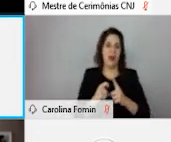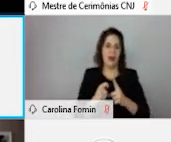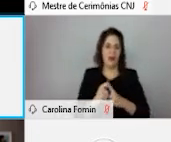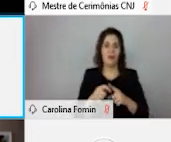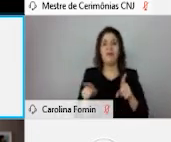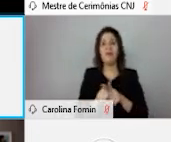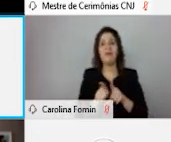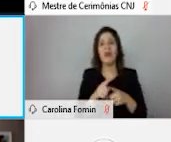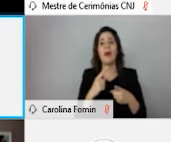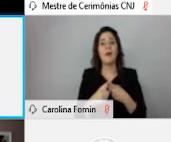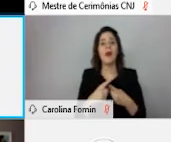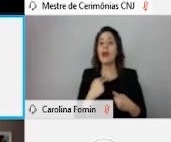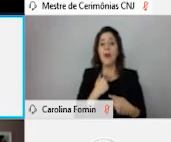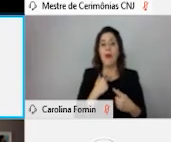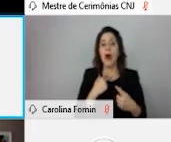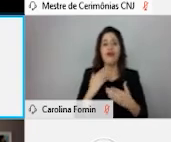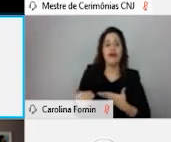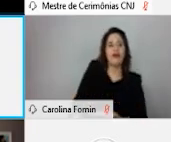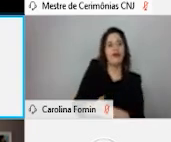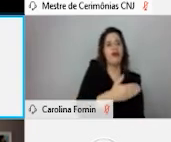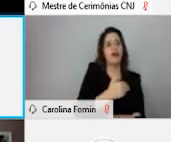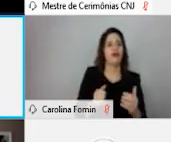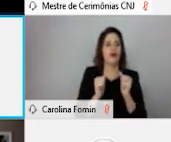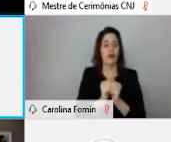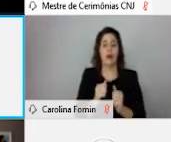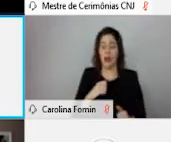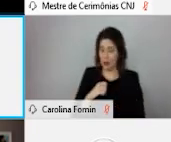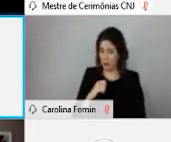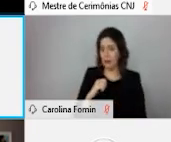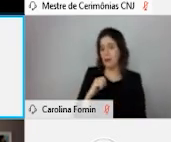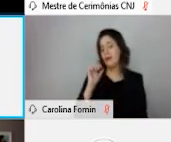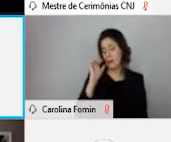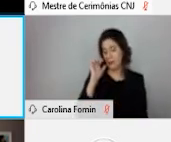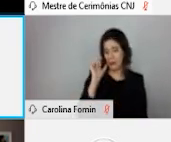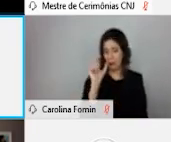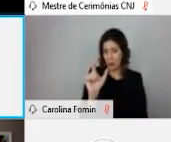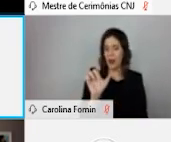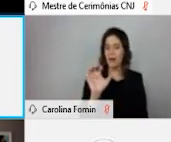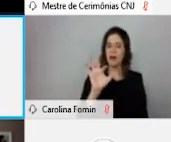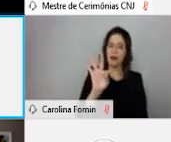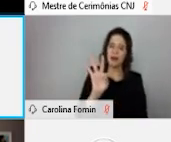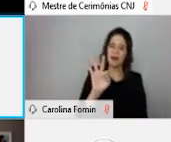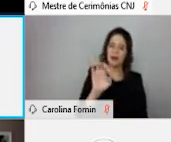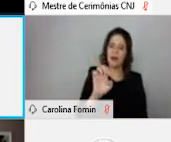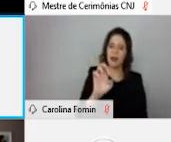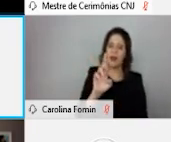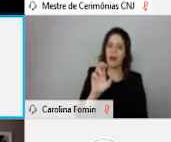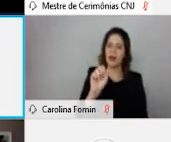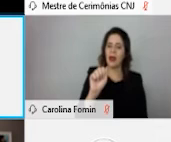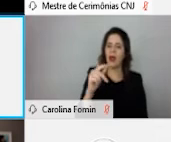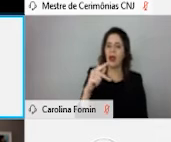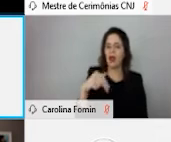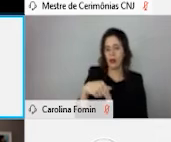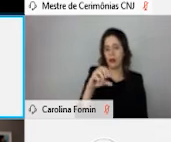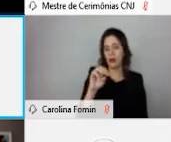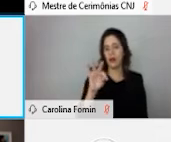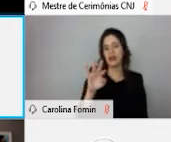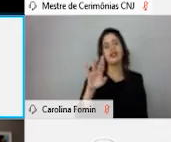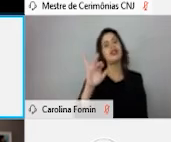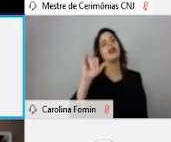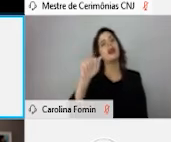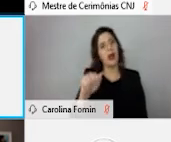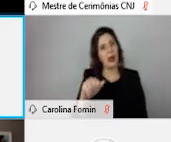conceito é de teranóstica, quer dizer, é uma palavra que significa terapêutica e diagnóstica. e isso está intrinsecamente relacionado à